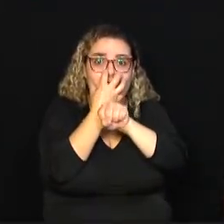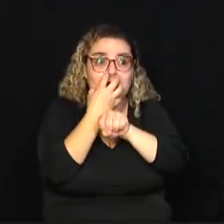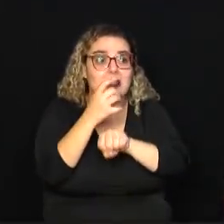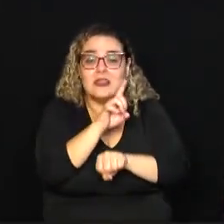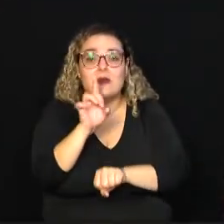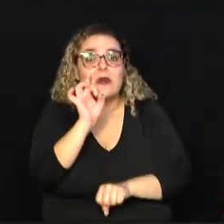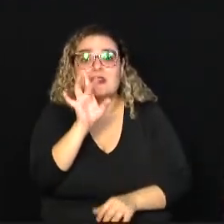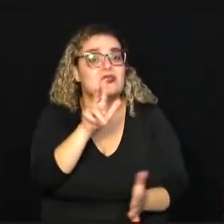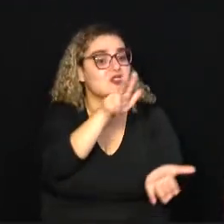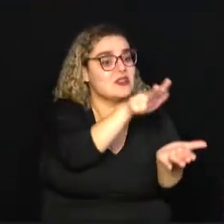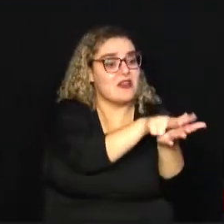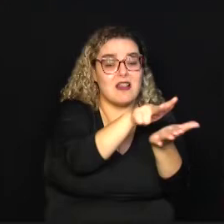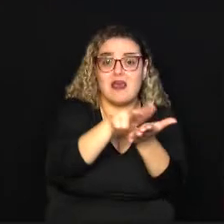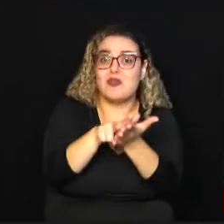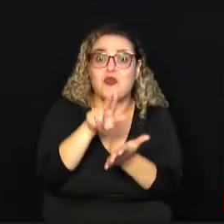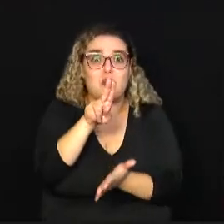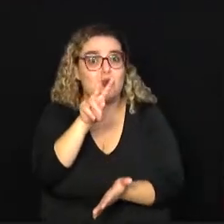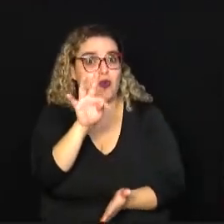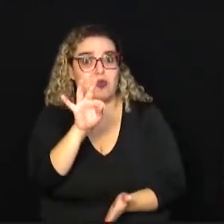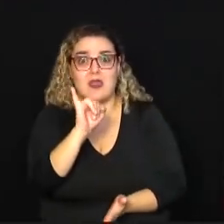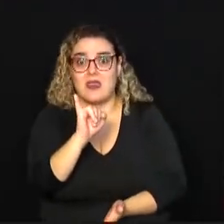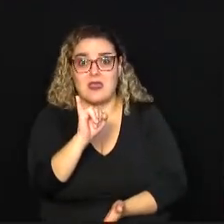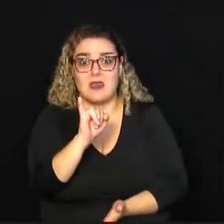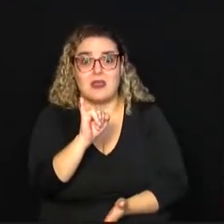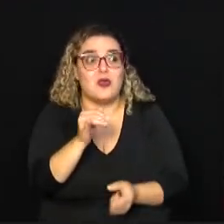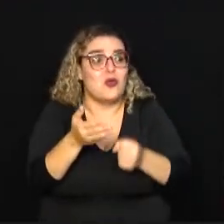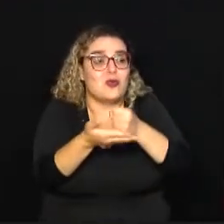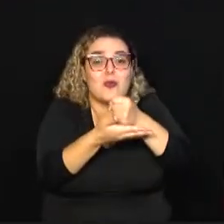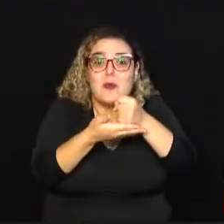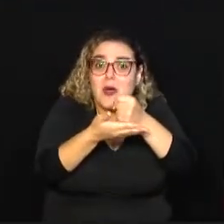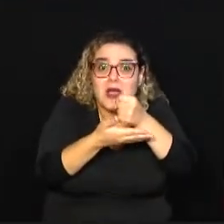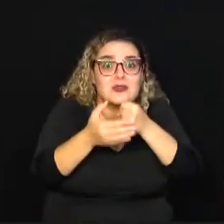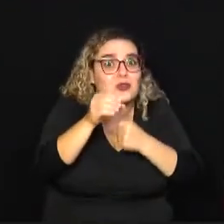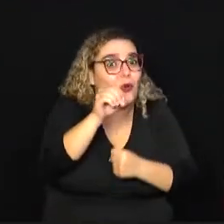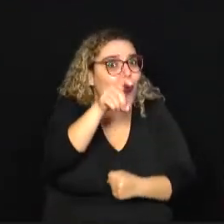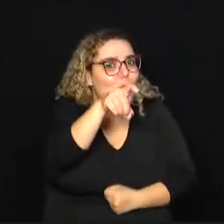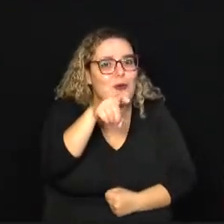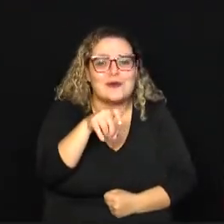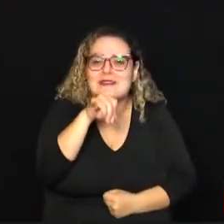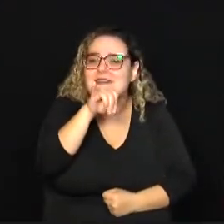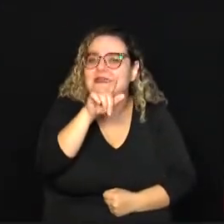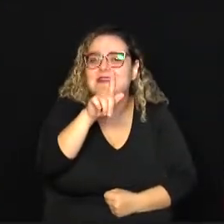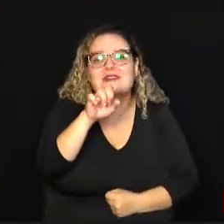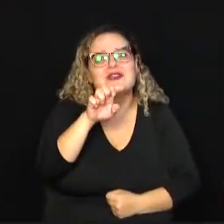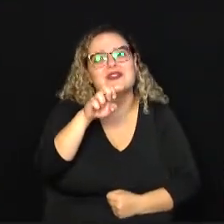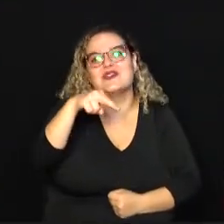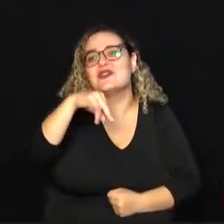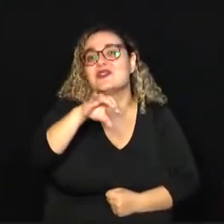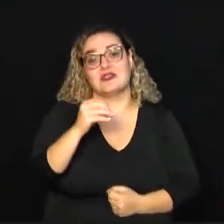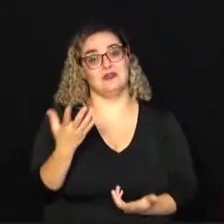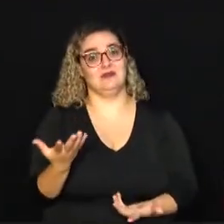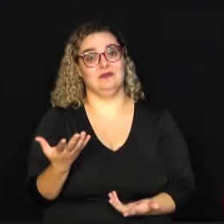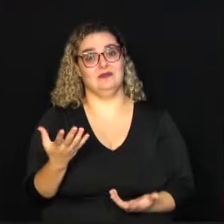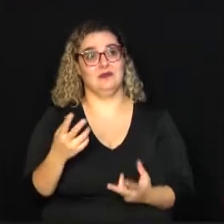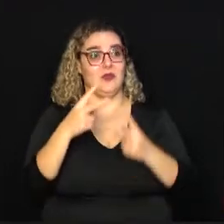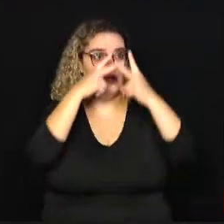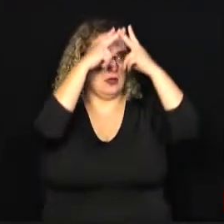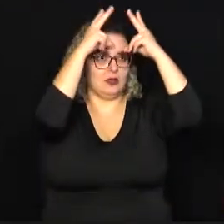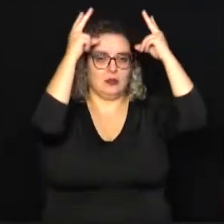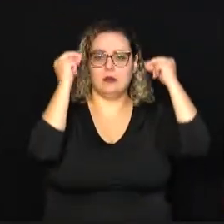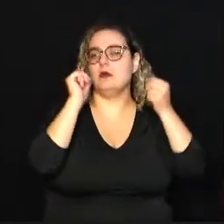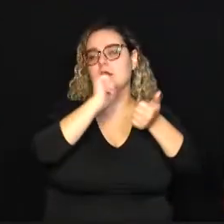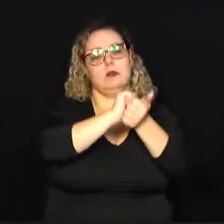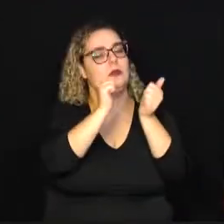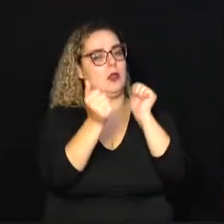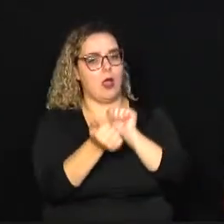UTI. Se tratava de falta do insumo mais básico, que a gente supõe que nunca vai faltar, que são os leitos de enfermaria, mesmo que adaptados,